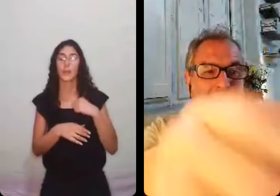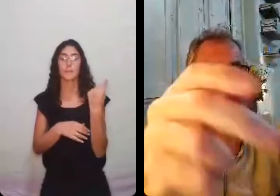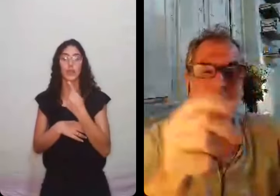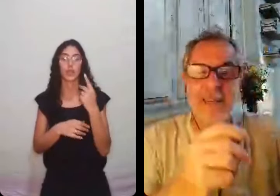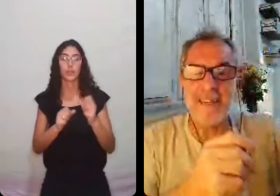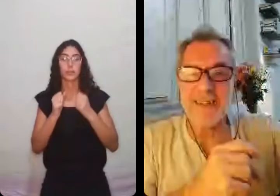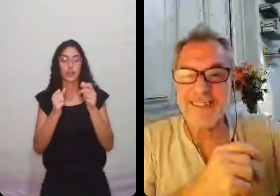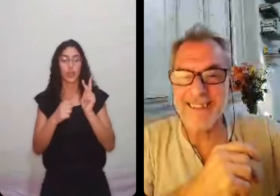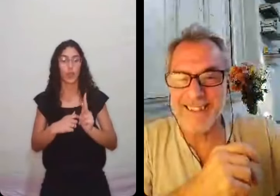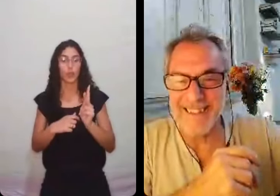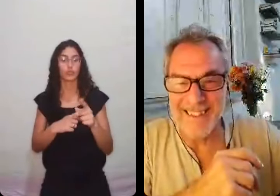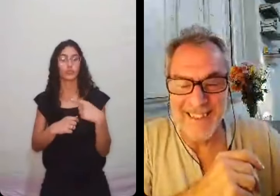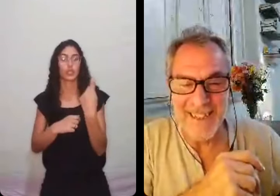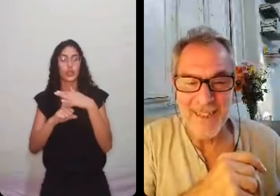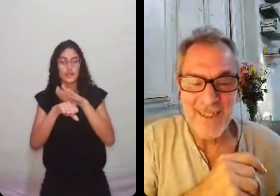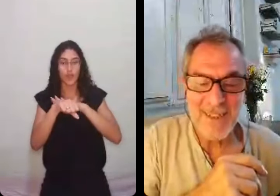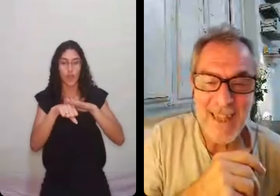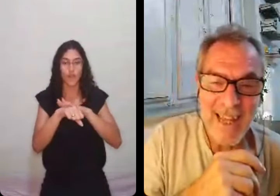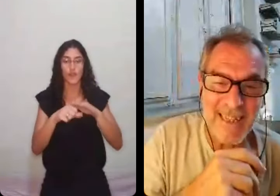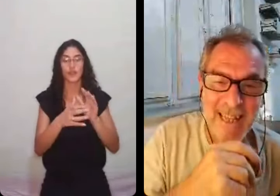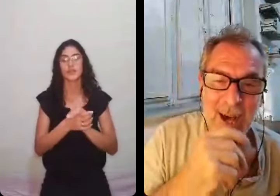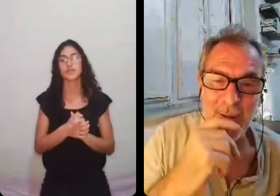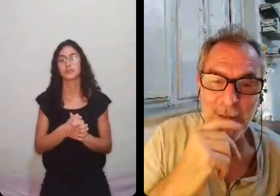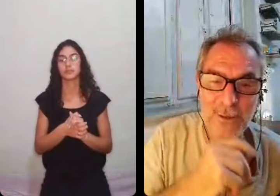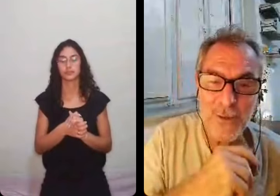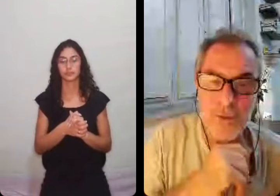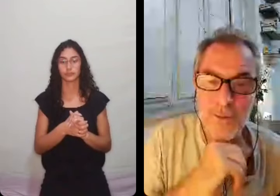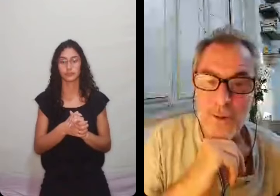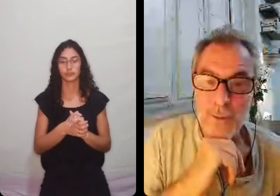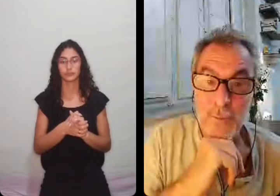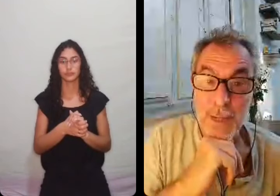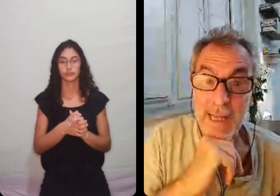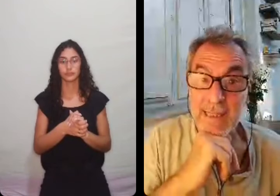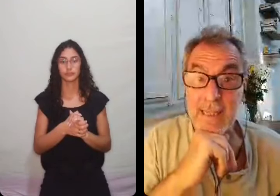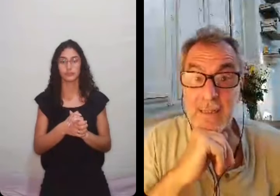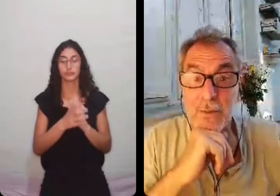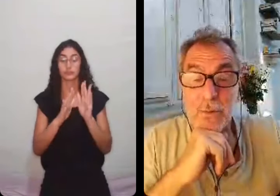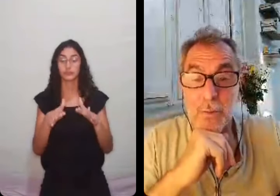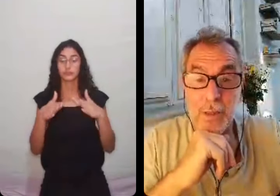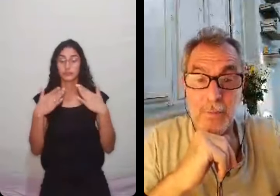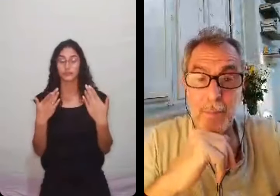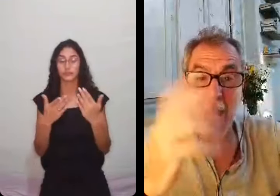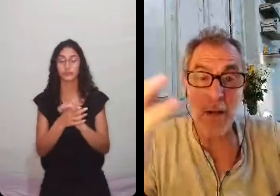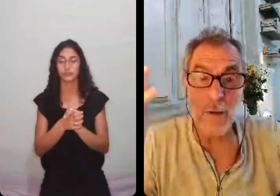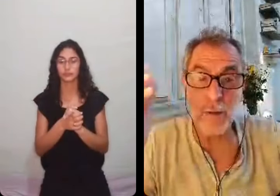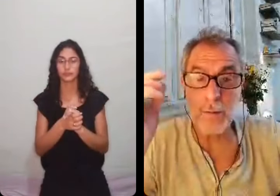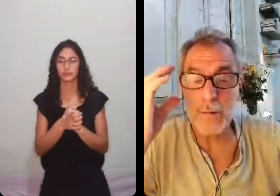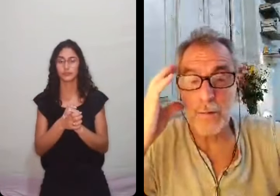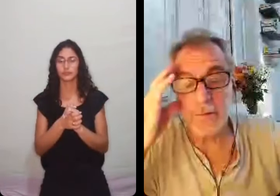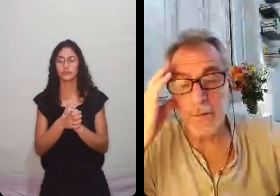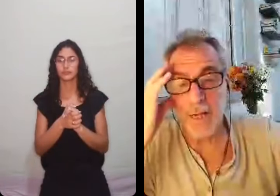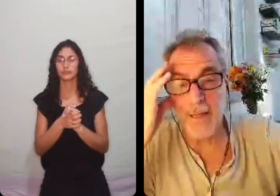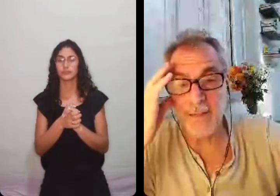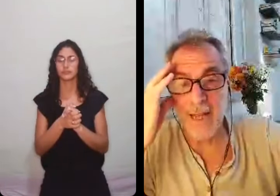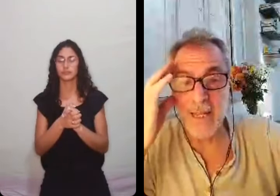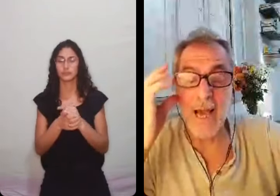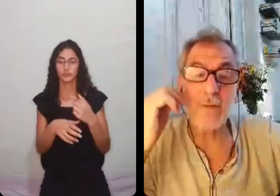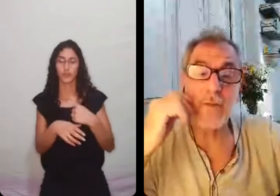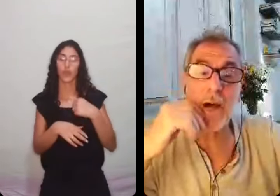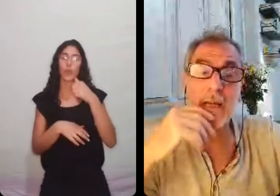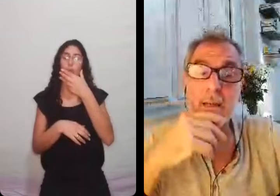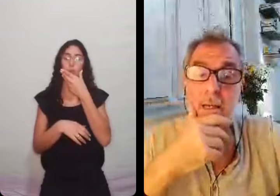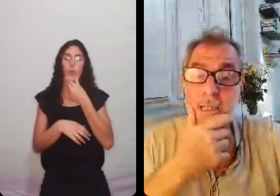a nossa conversa, Norberto. Então, eu sou Norberto Presta, sou um homem branco, com cara de